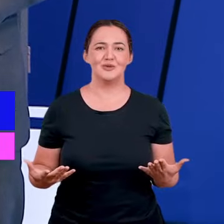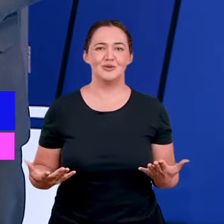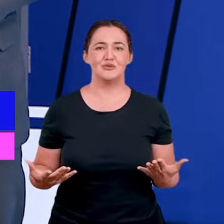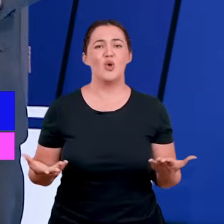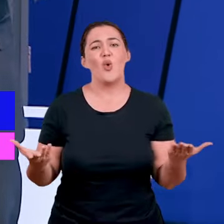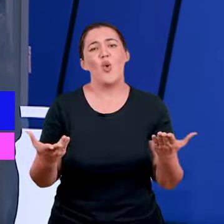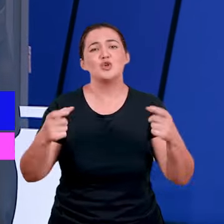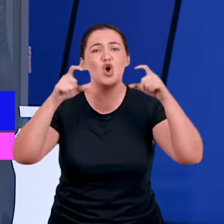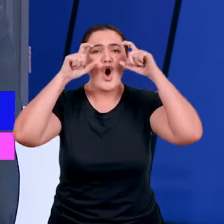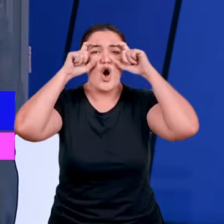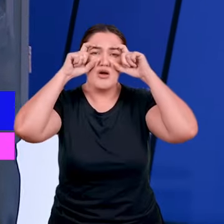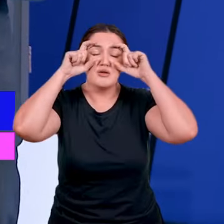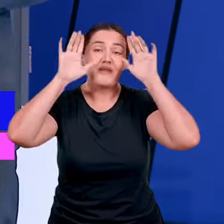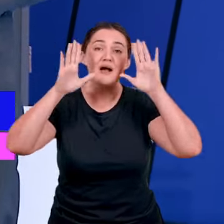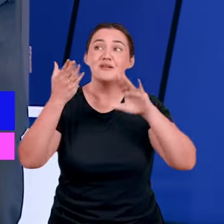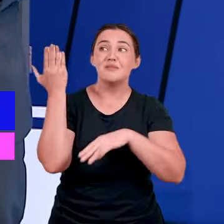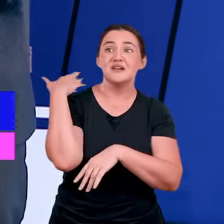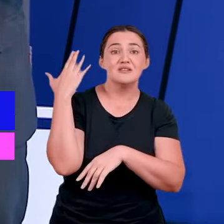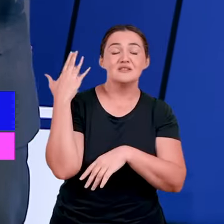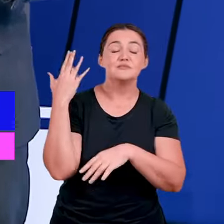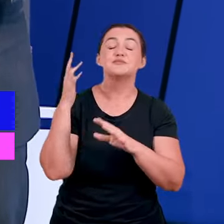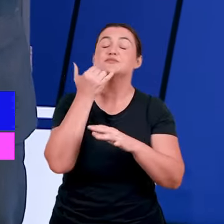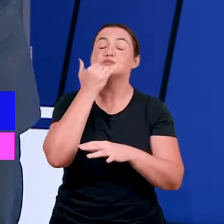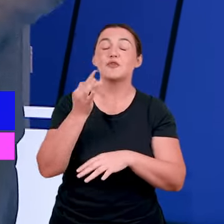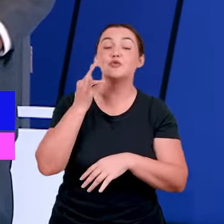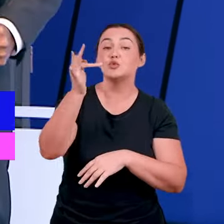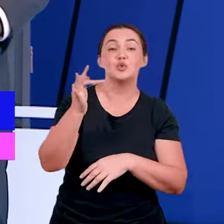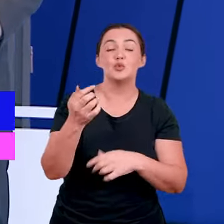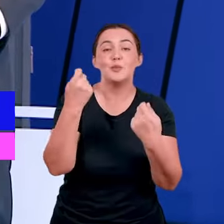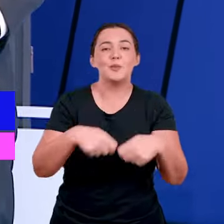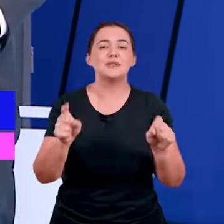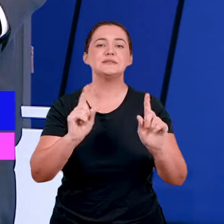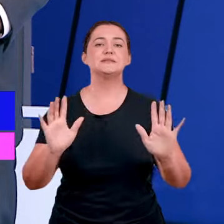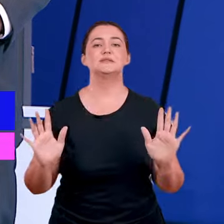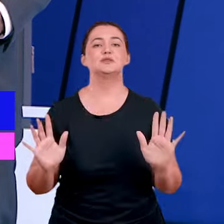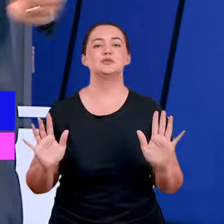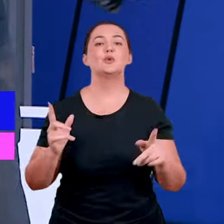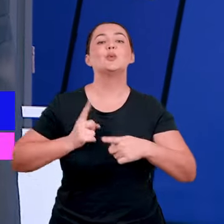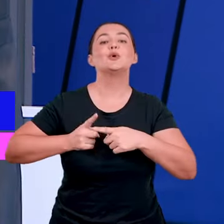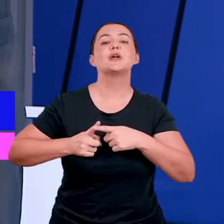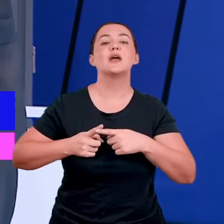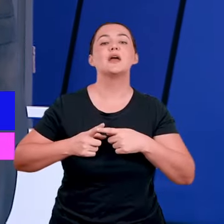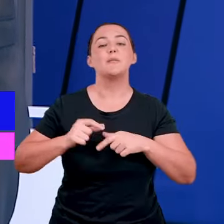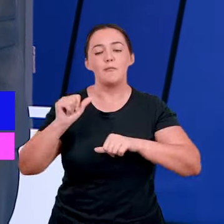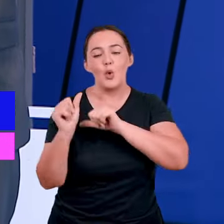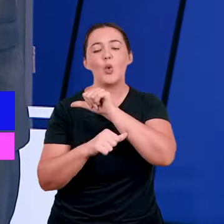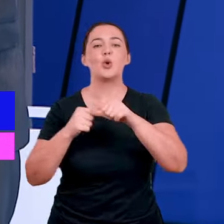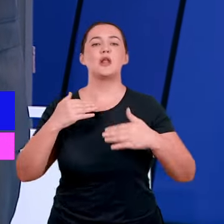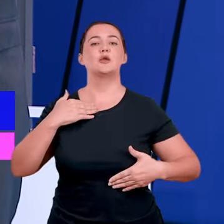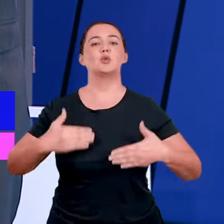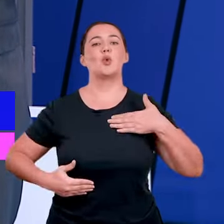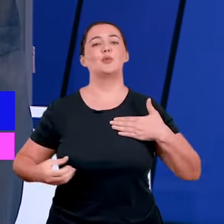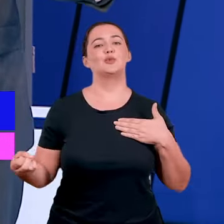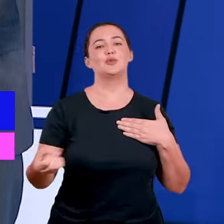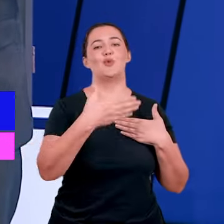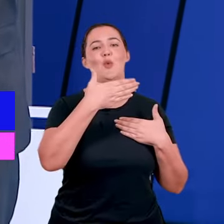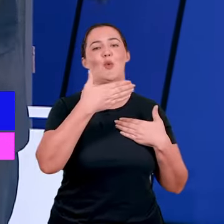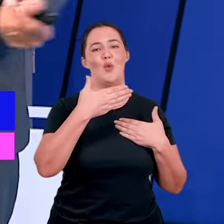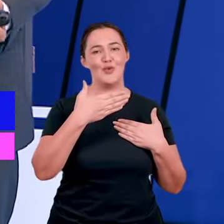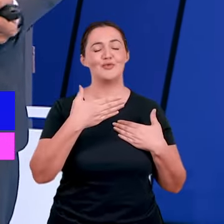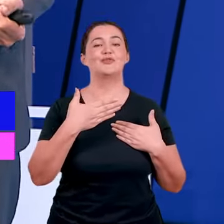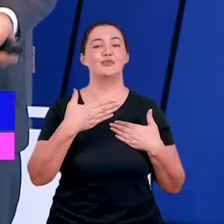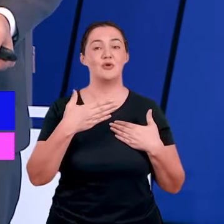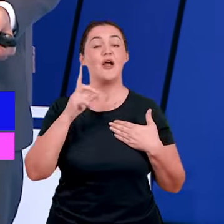mim. Mas eu não precisarei mais disso quando Jesus Cristo voltar, porque meu corpo agora será